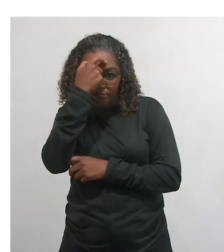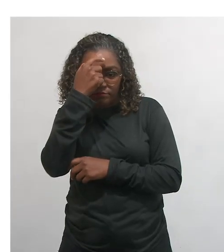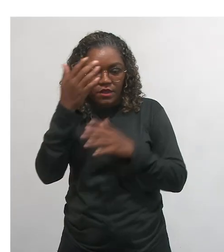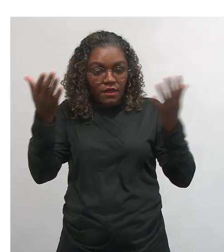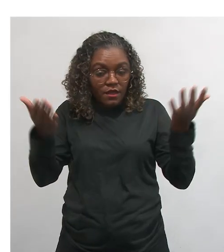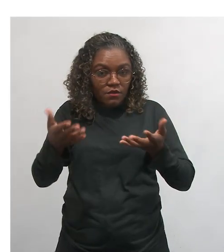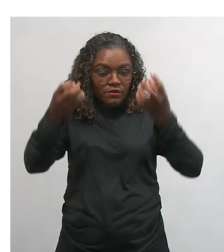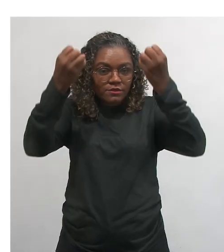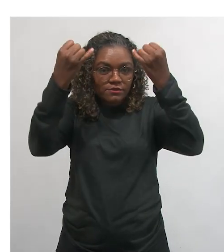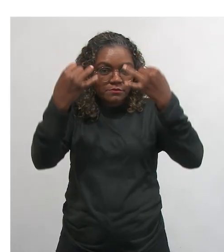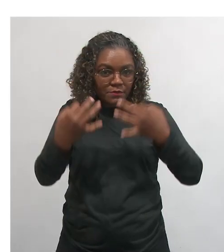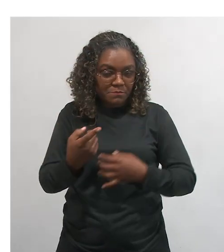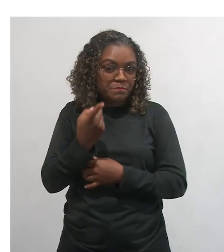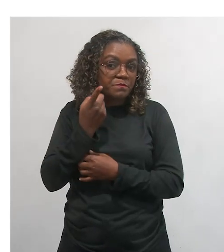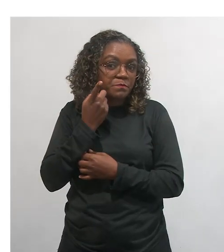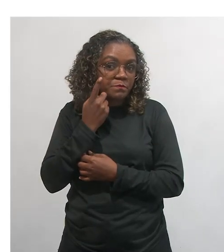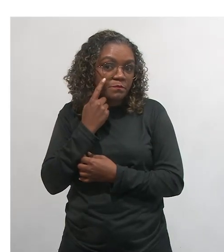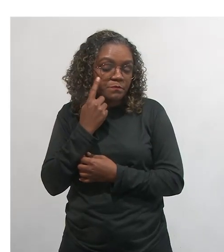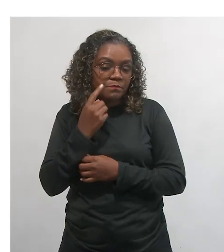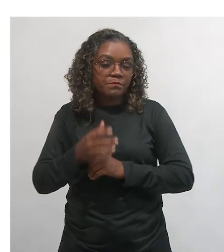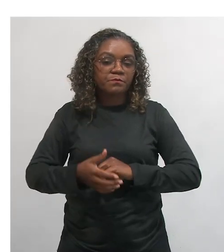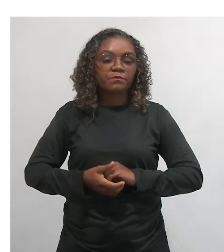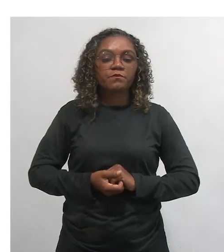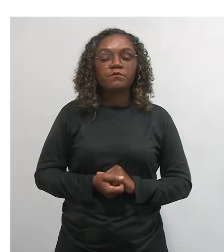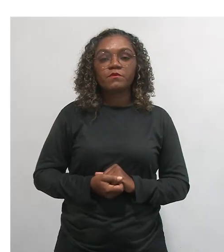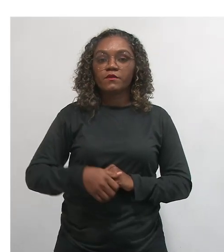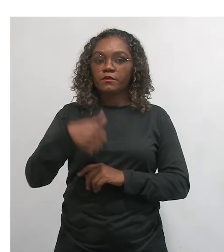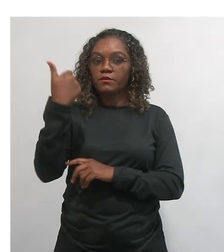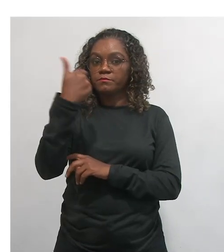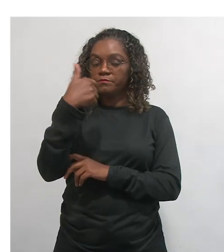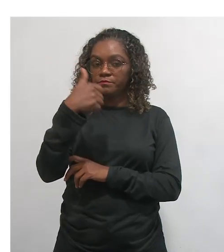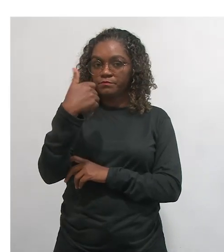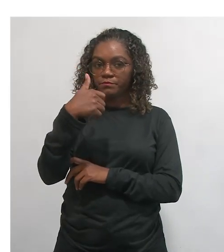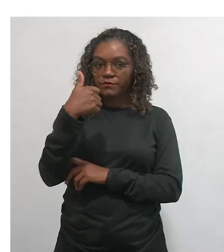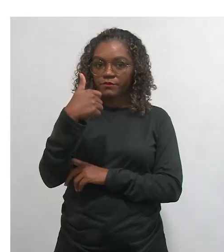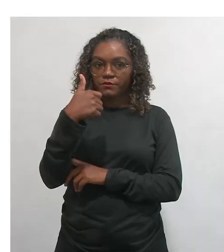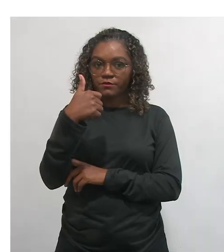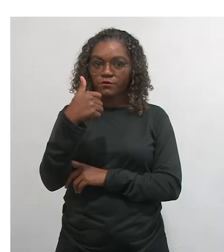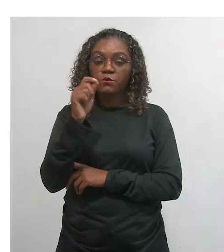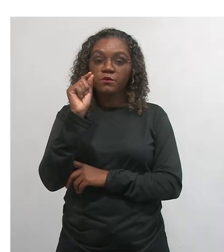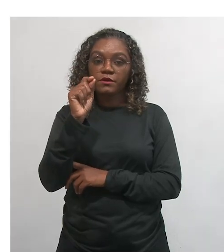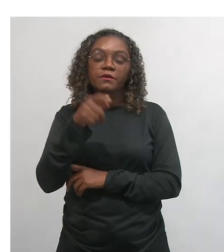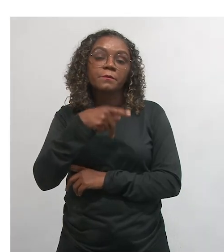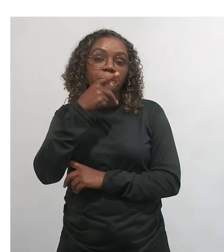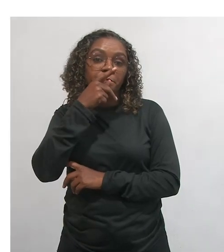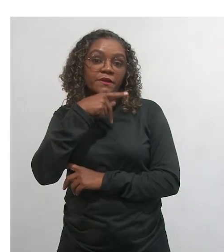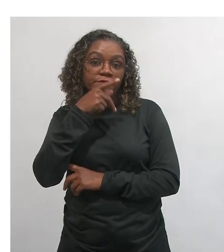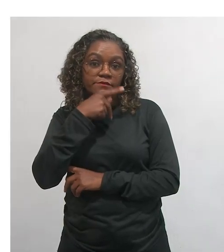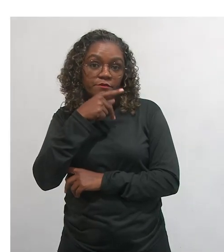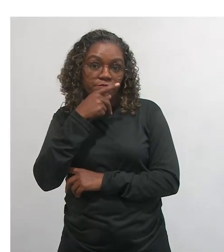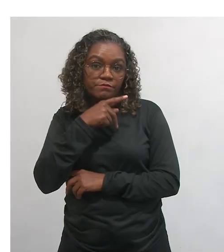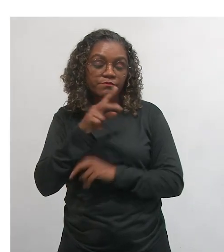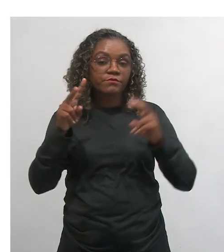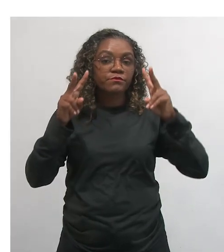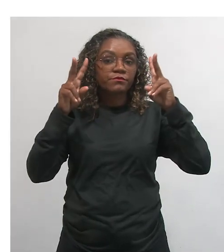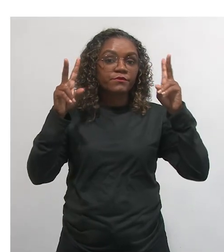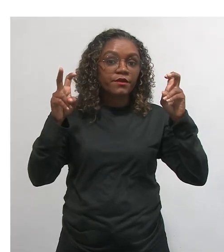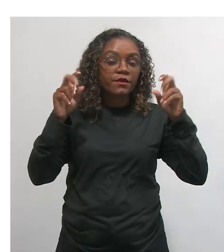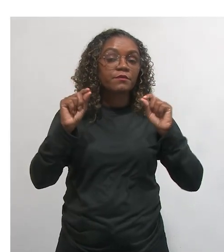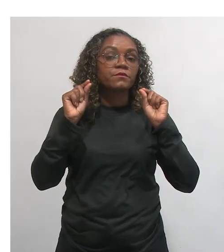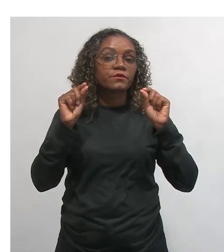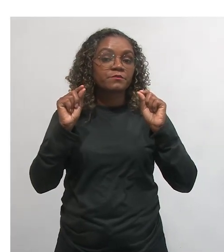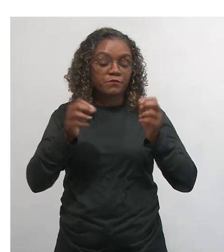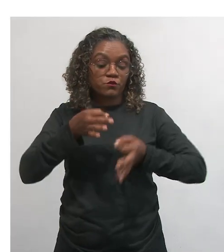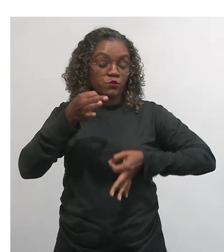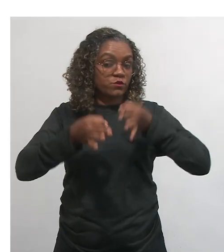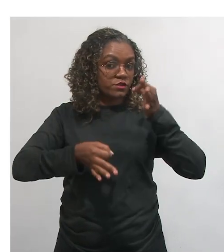Eu vou ler rapidamente e vou tentar explicar no quadro para vocês. Vamos lá. Então, primeira coisa, Platão ele parte de uma ideia